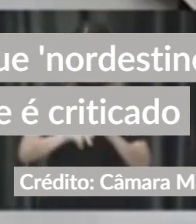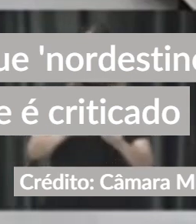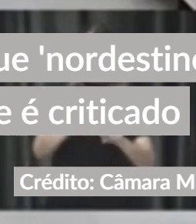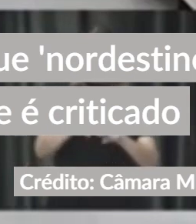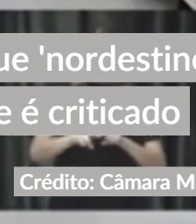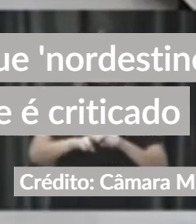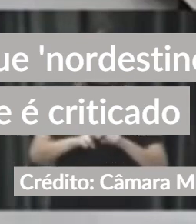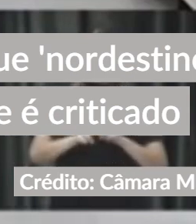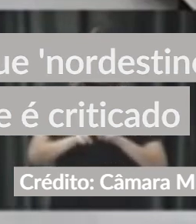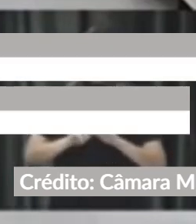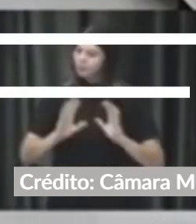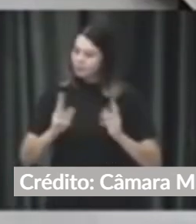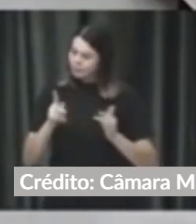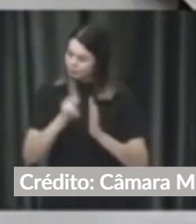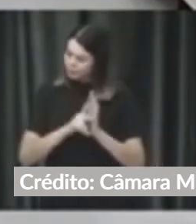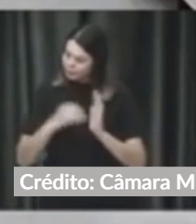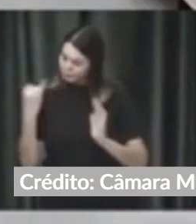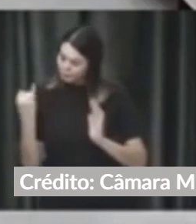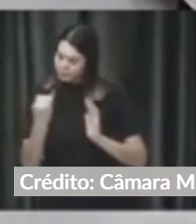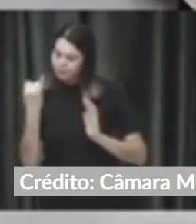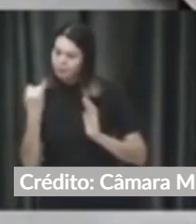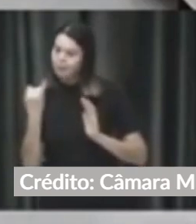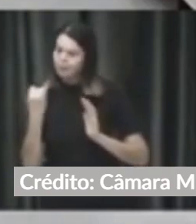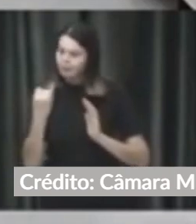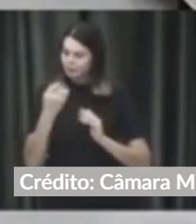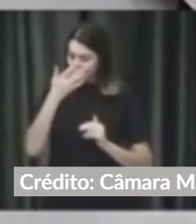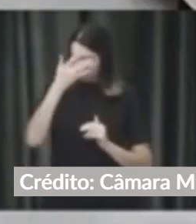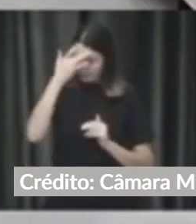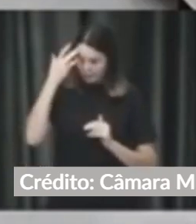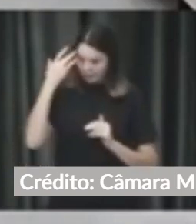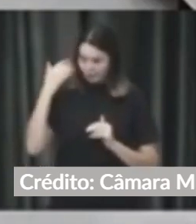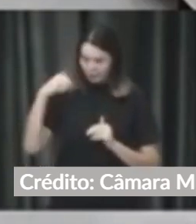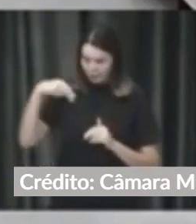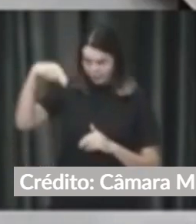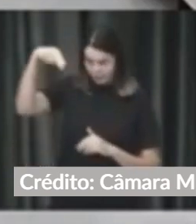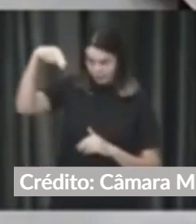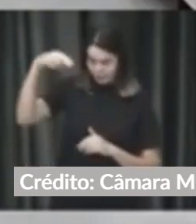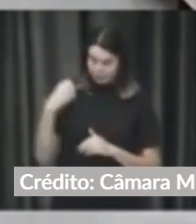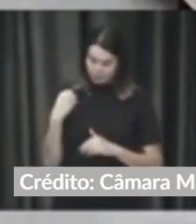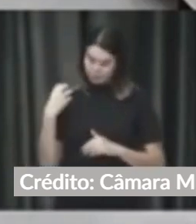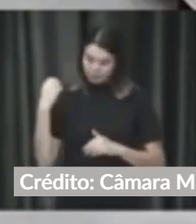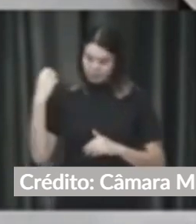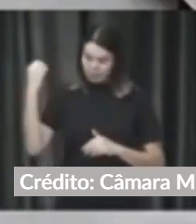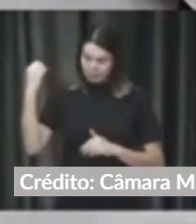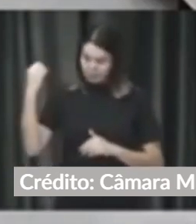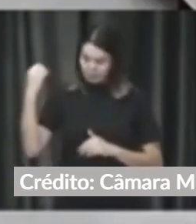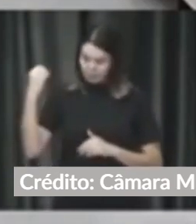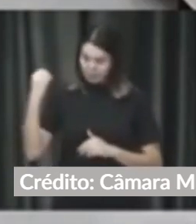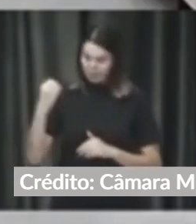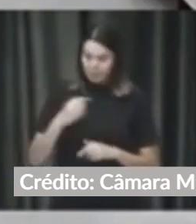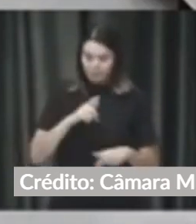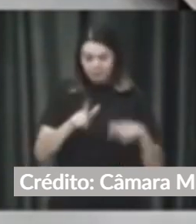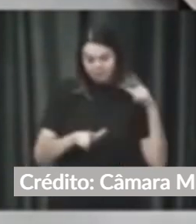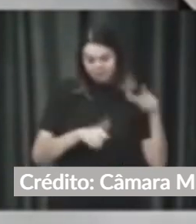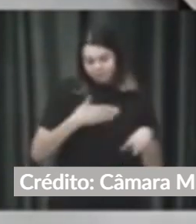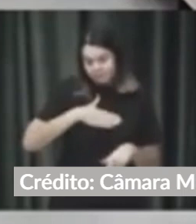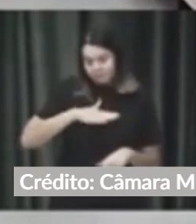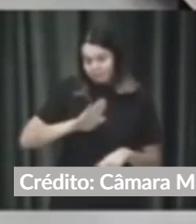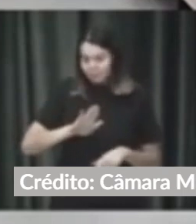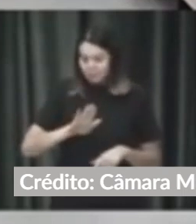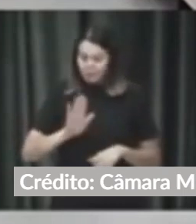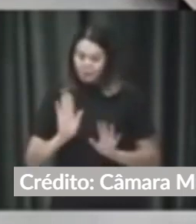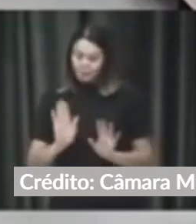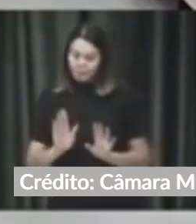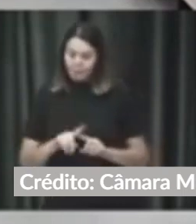e dizer que o projeto é tão importante, o pessoal sai daqui e vai para o Nordeste. Nordeste, o pessoal não gosta muito de trabalhar. Uma parte lá,